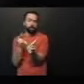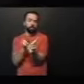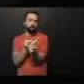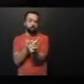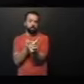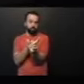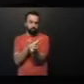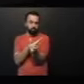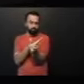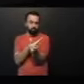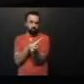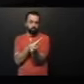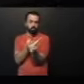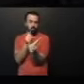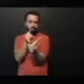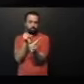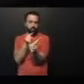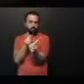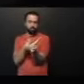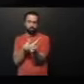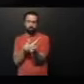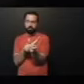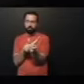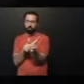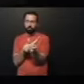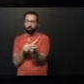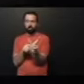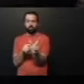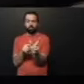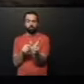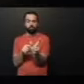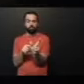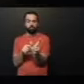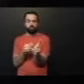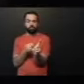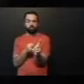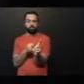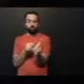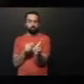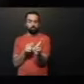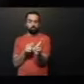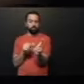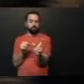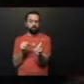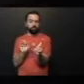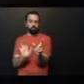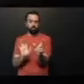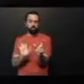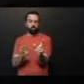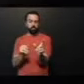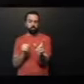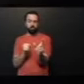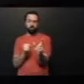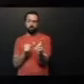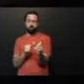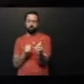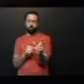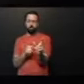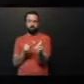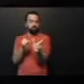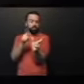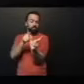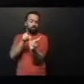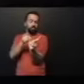da palavrinha, tá? Como amizade e buzina. E também ela